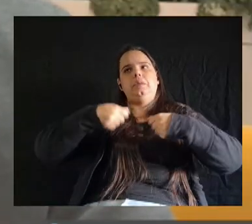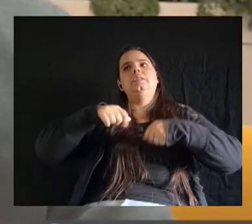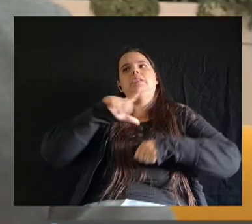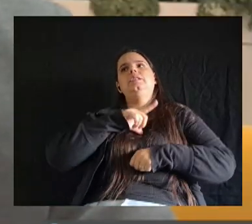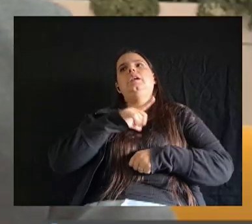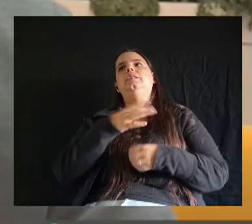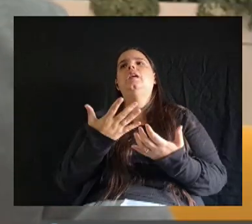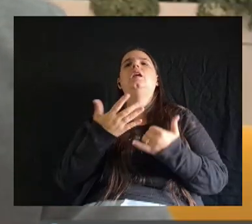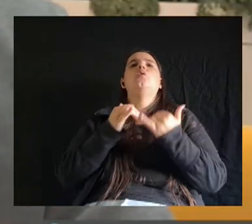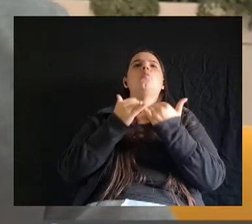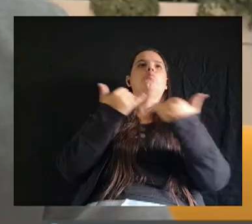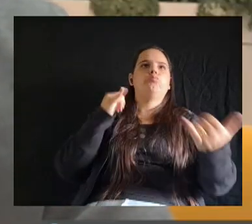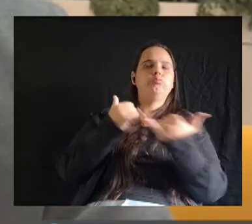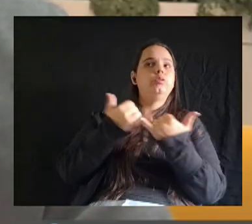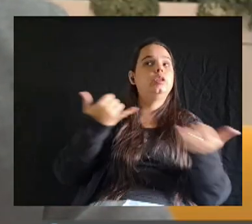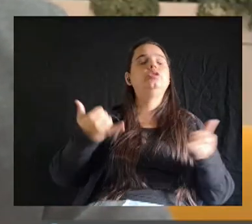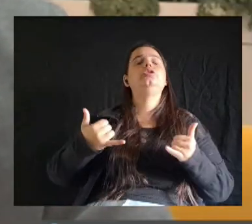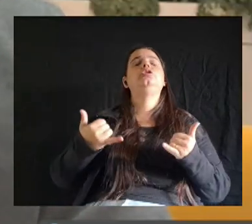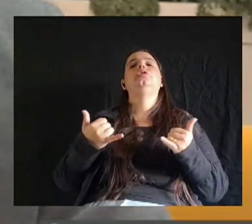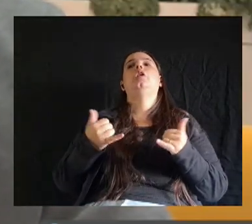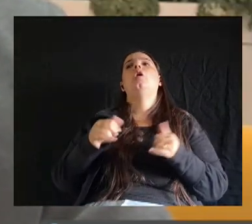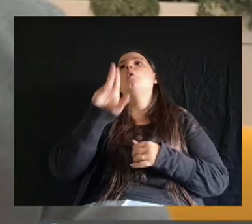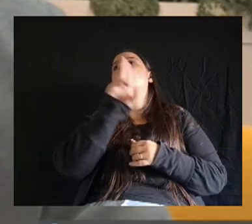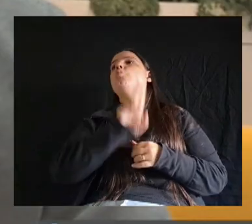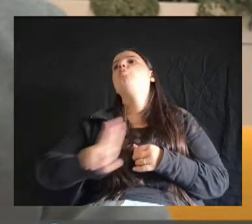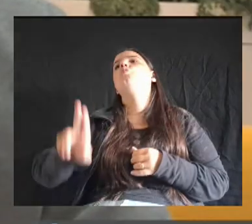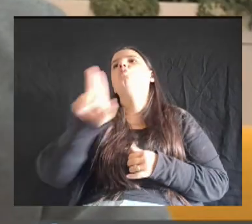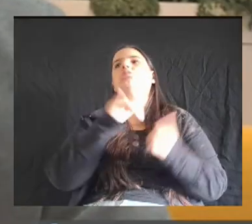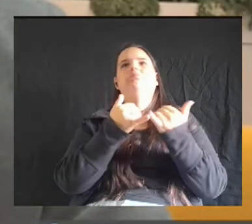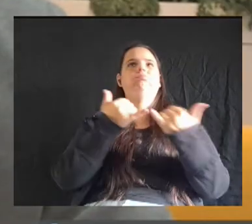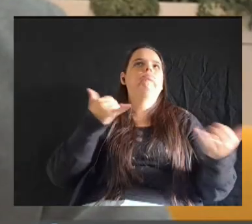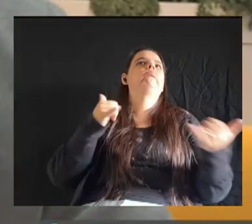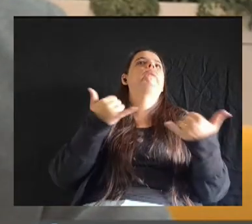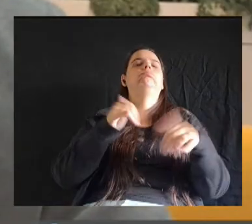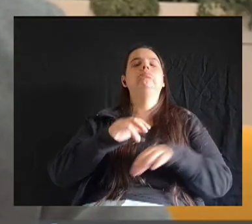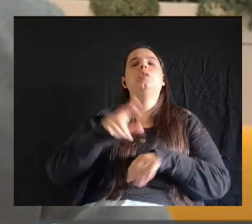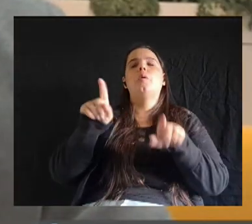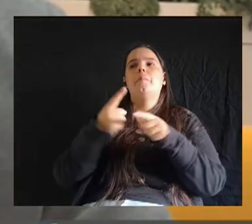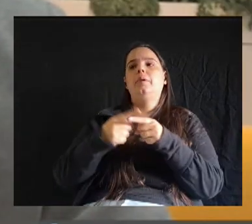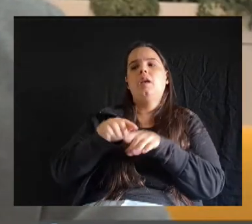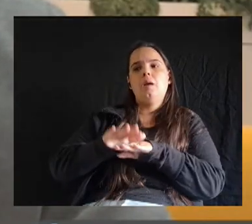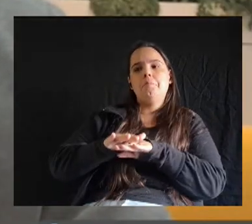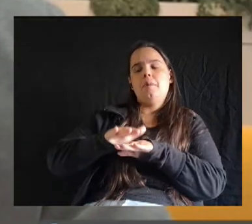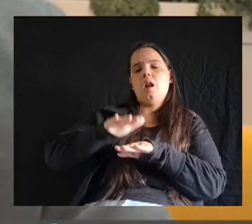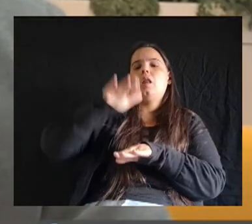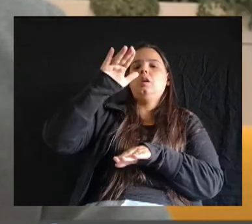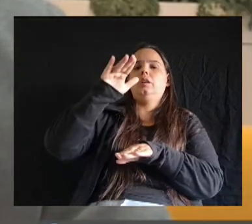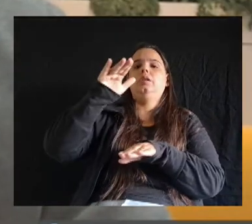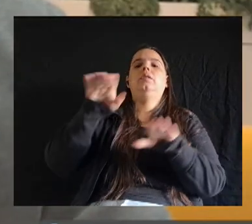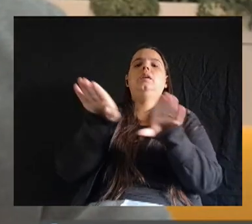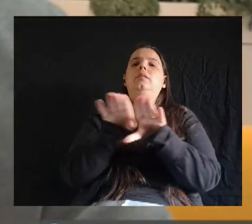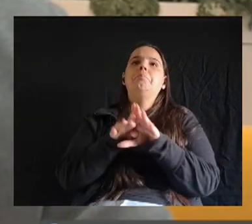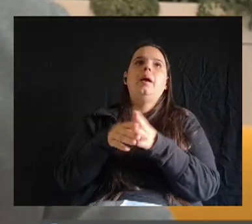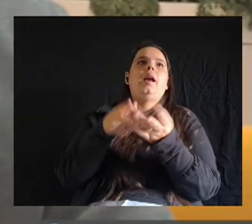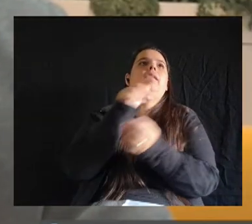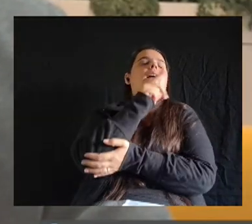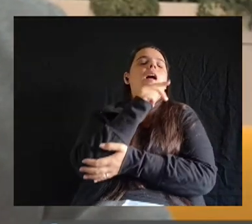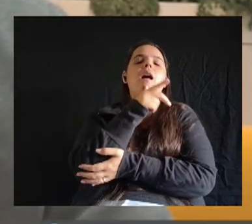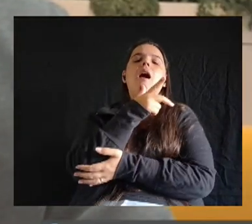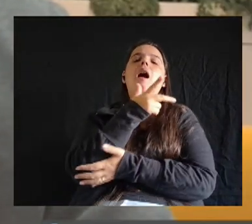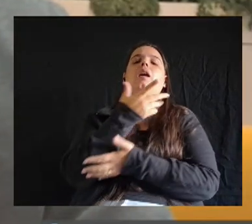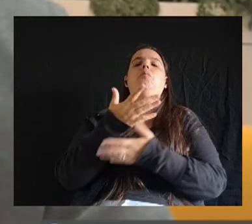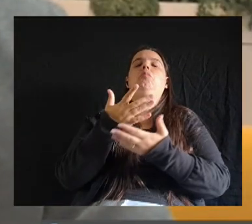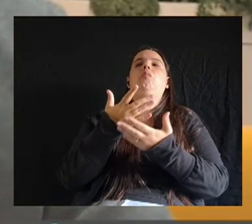como eu falei, o consumo de energia é muito elevado, a questão também do acesso aos mananciais de água, quais são as